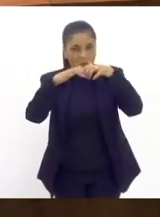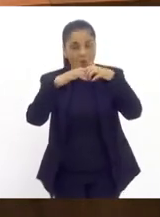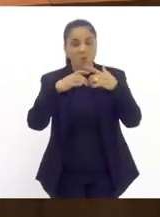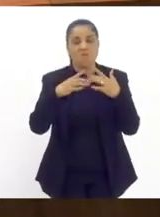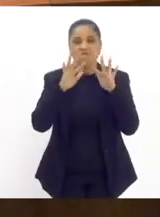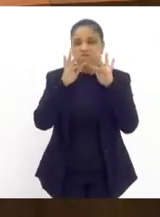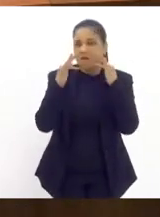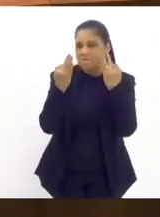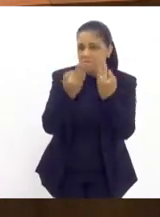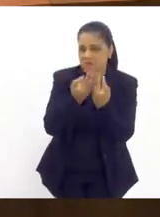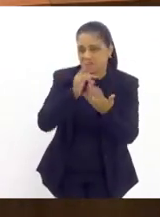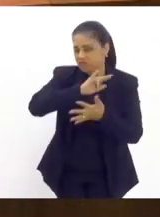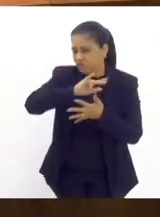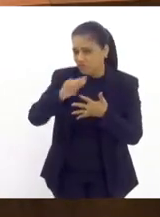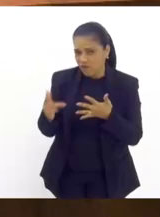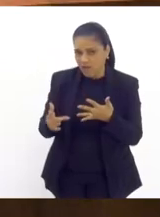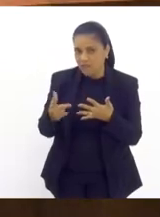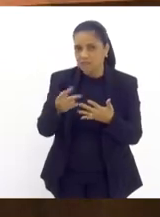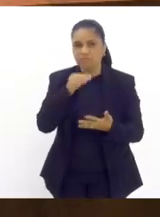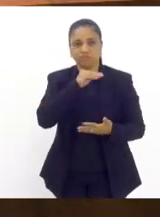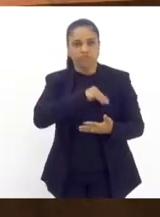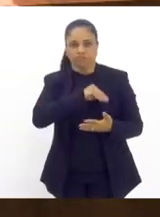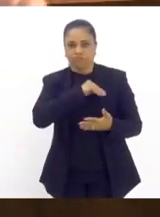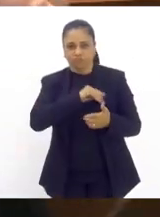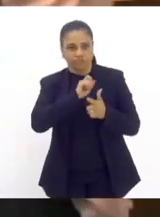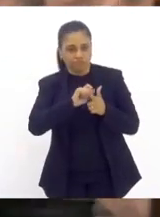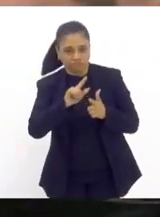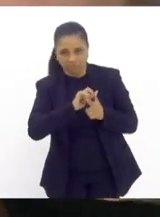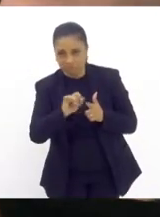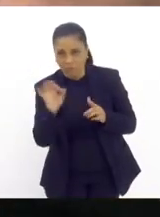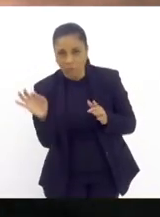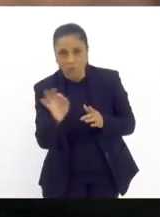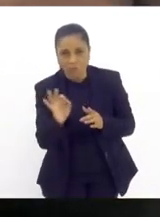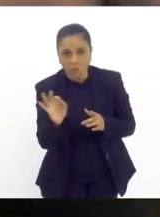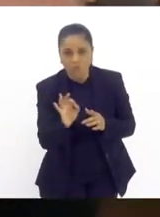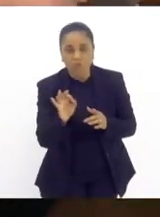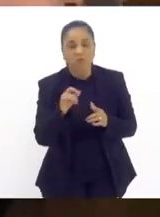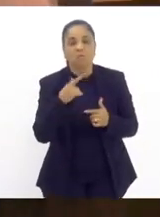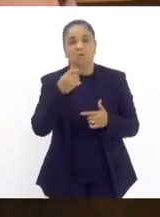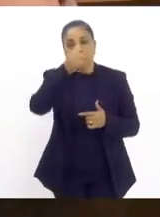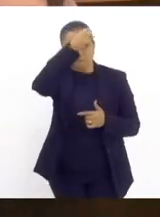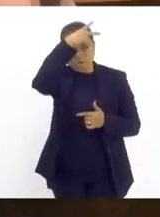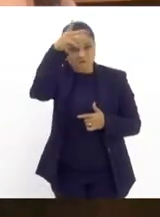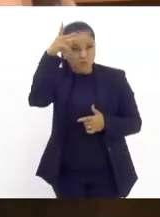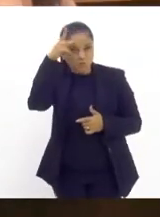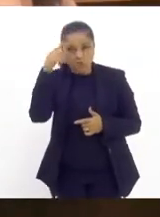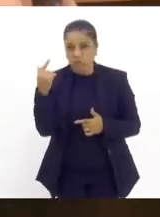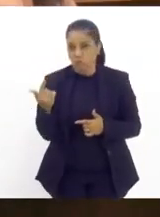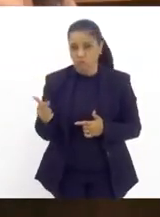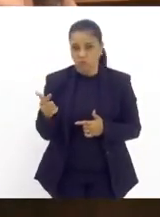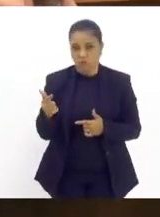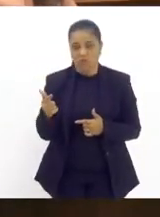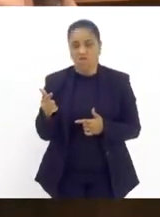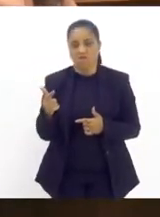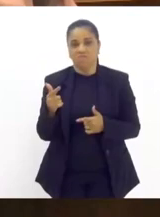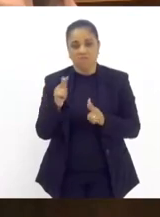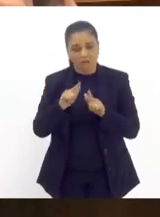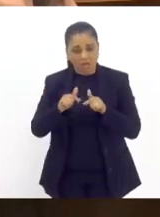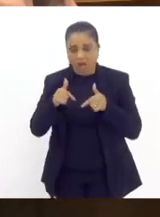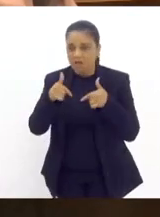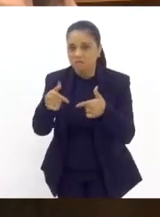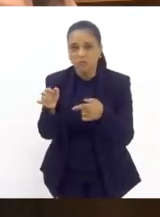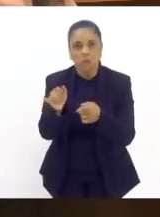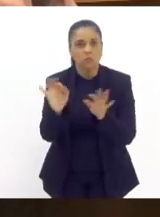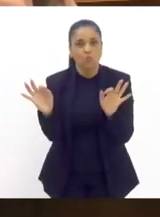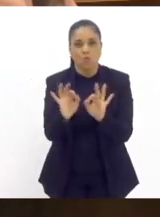famílias sem poder receber o aluguel social por desídia por incompetência da prefeitura isso não foi dito por mim Isso foi dito